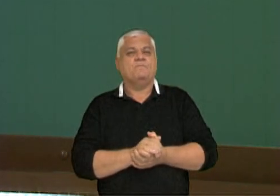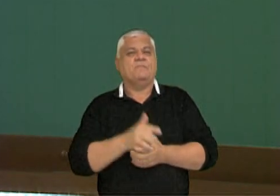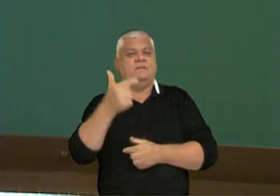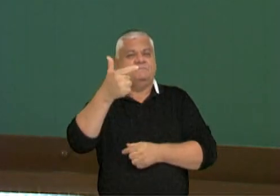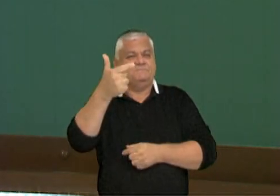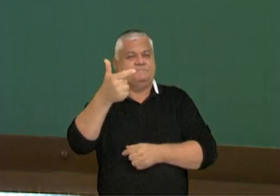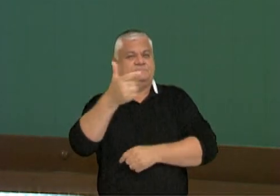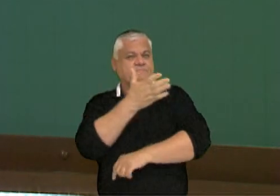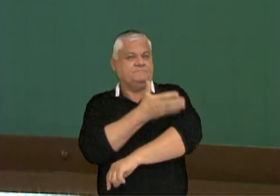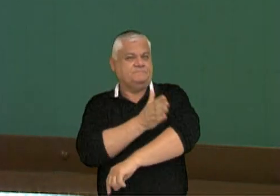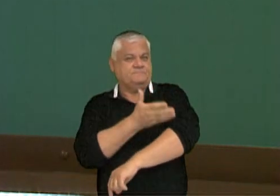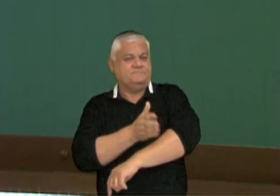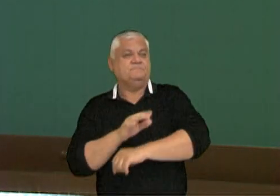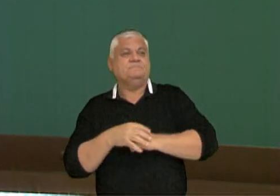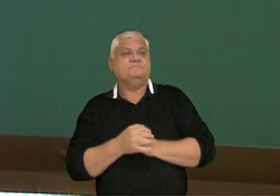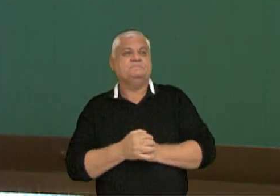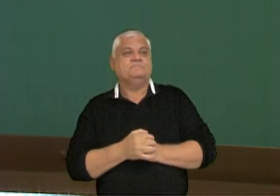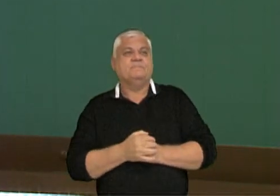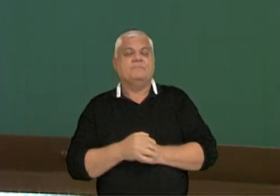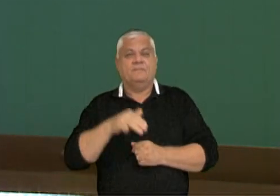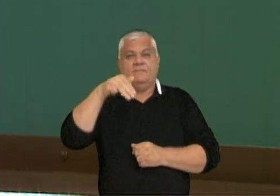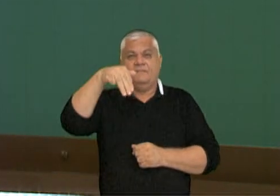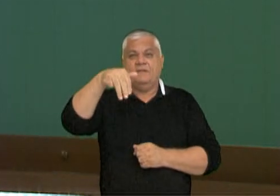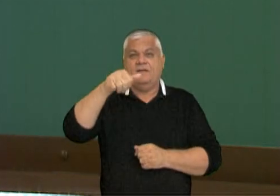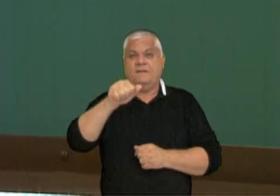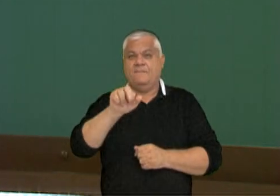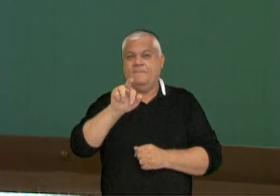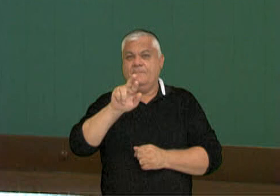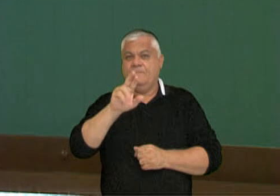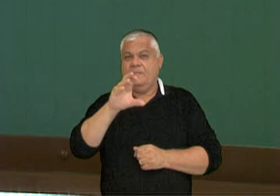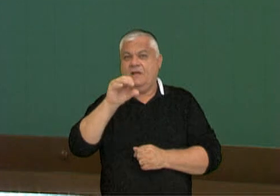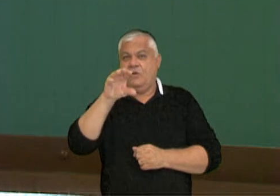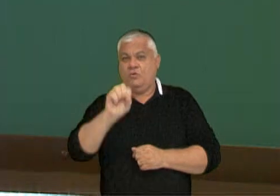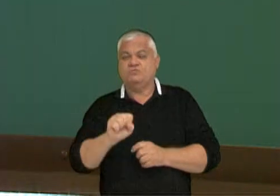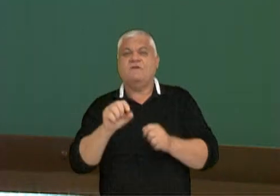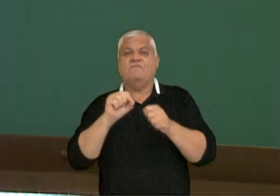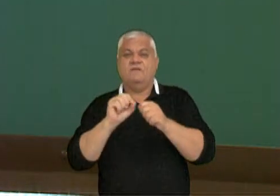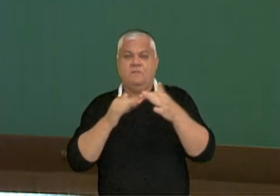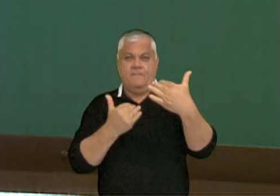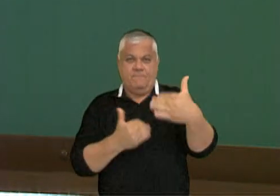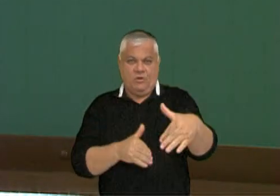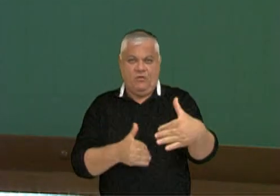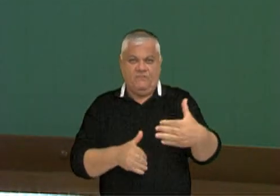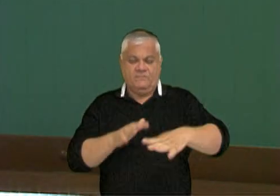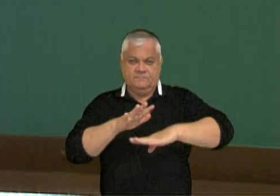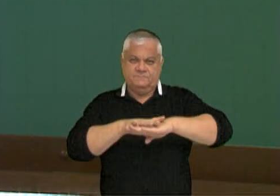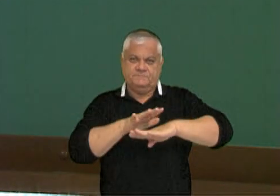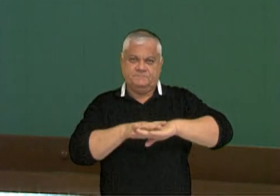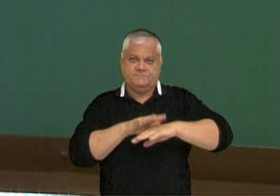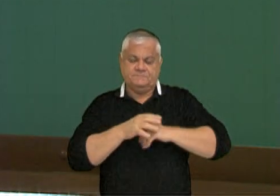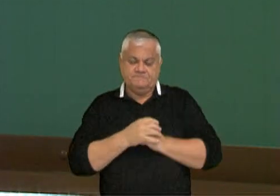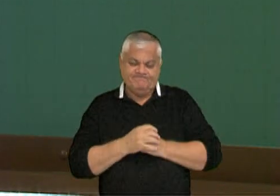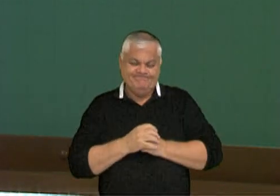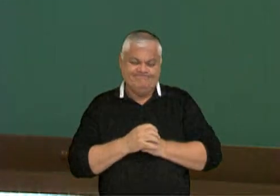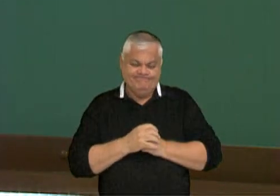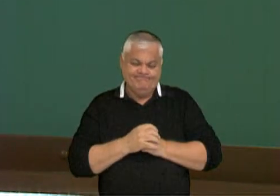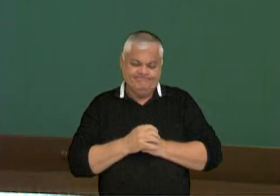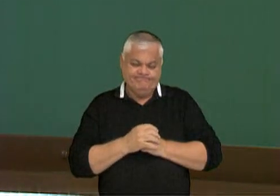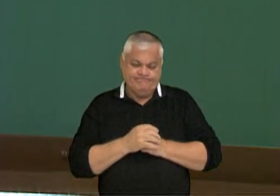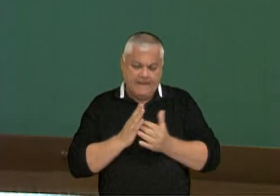praticando 2. No praticando 2, Marcos fez uma prova de matemática e disse que